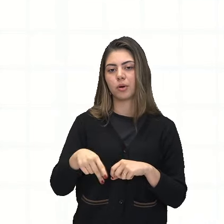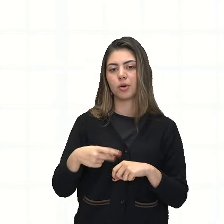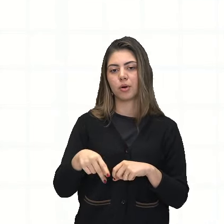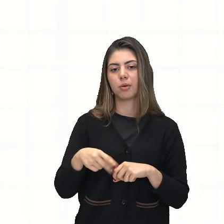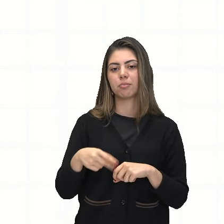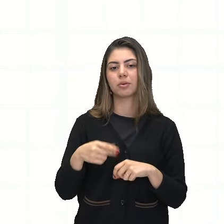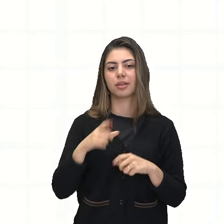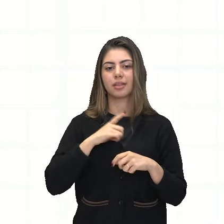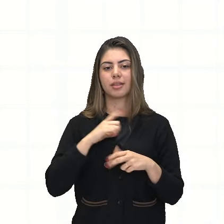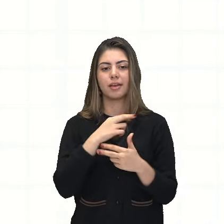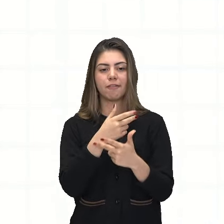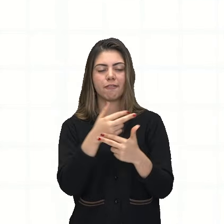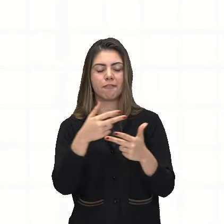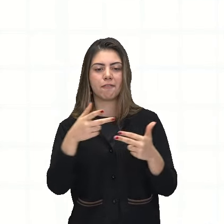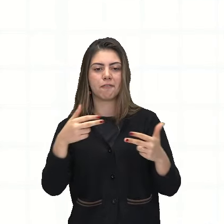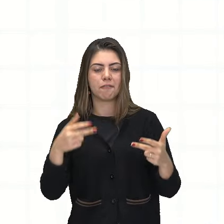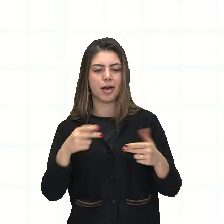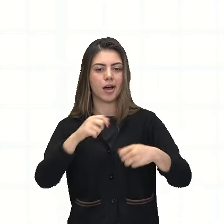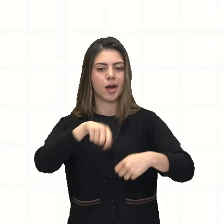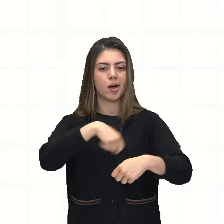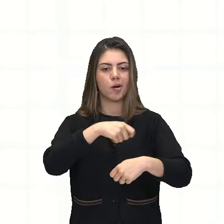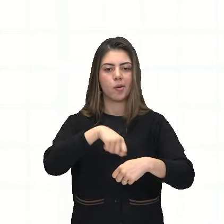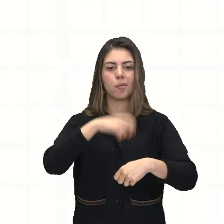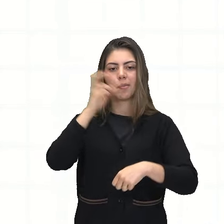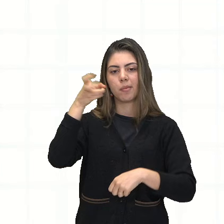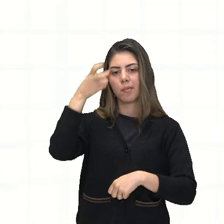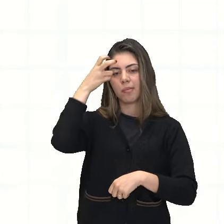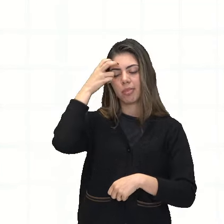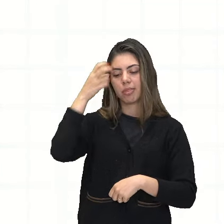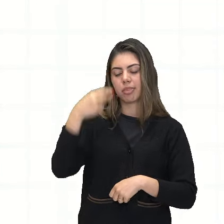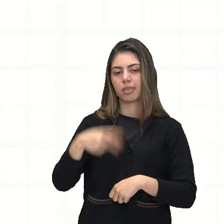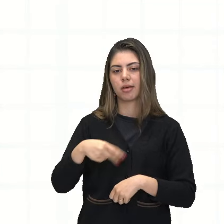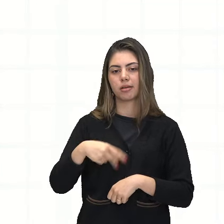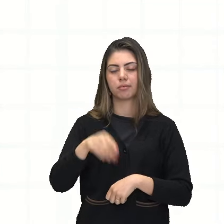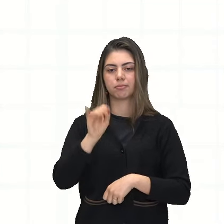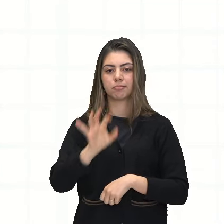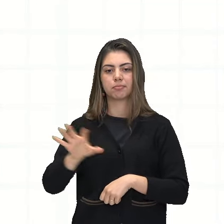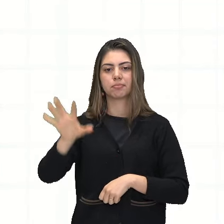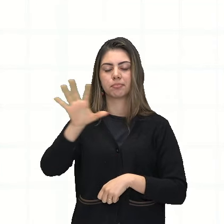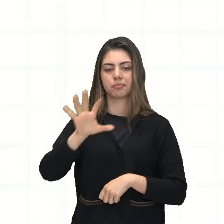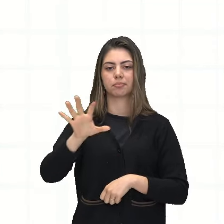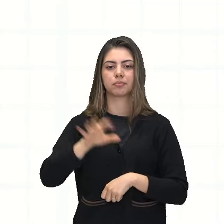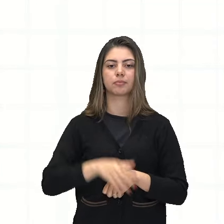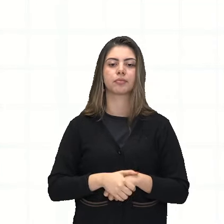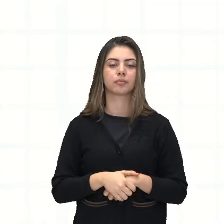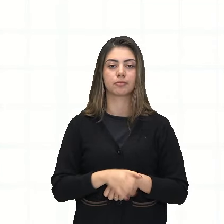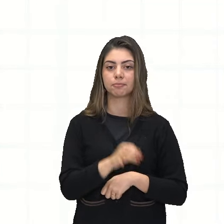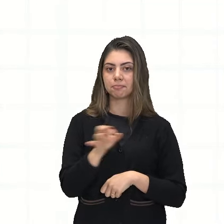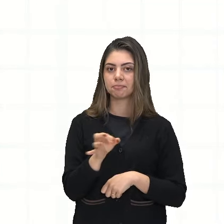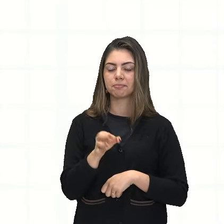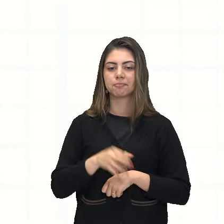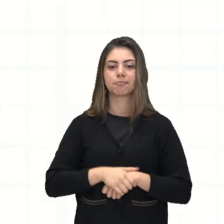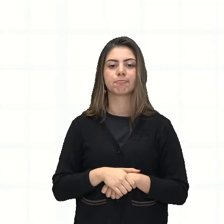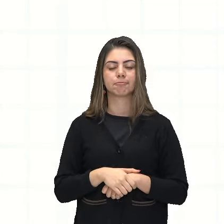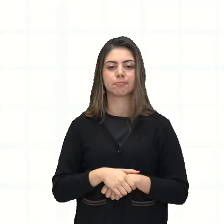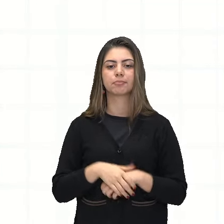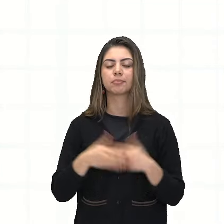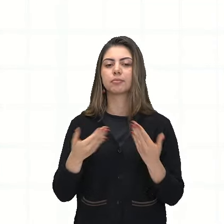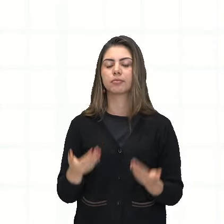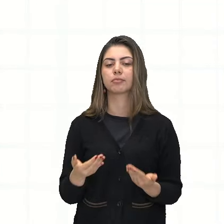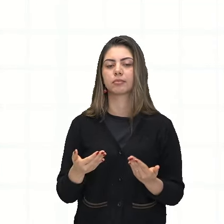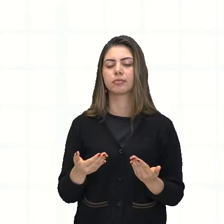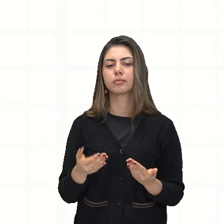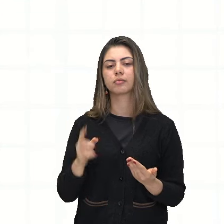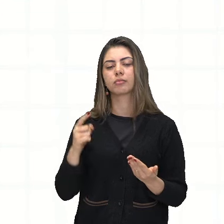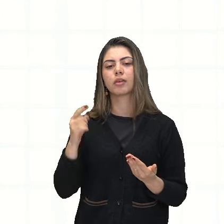diversidade e a riqueza gastronômica da região, certo? Agora, para a